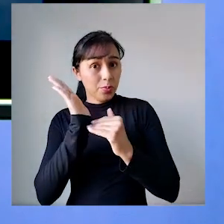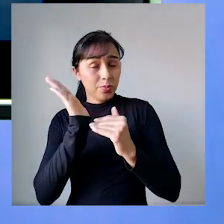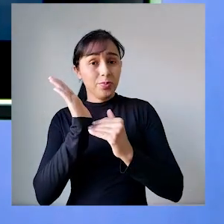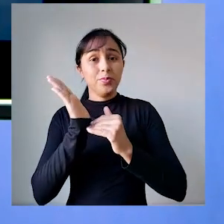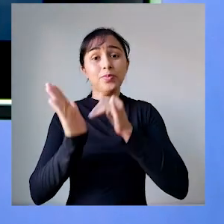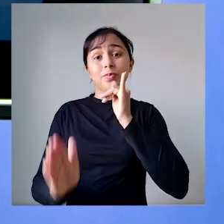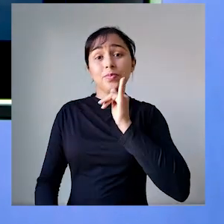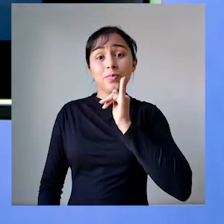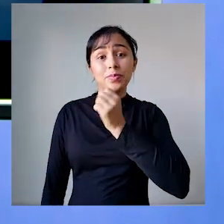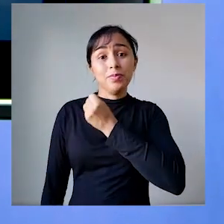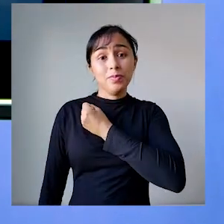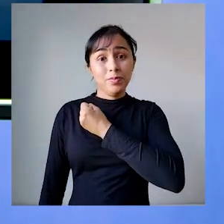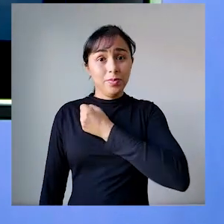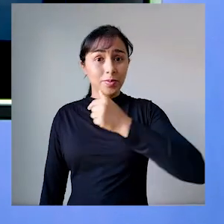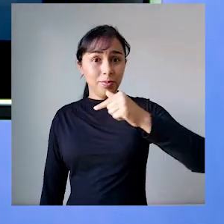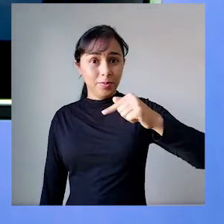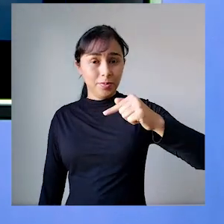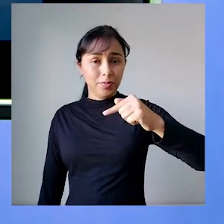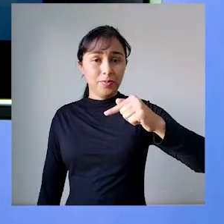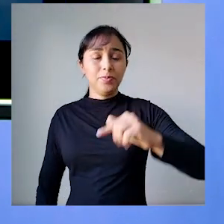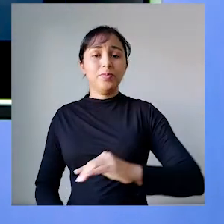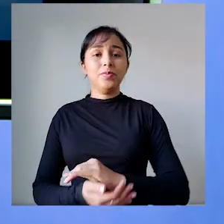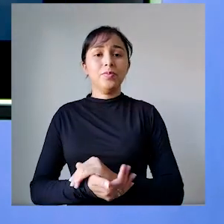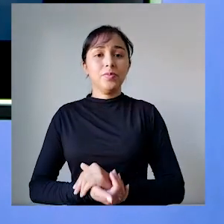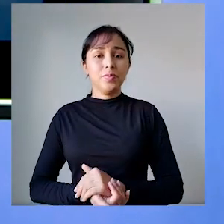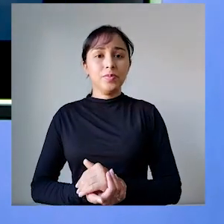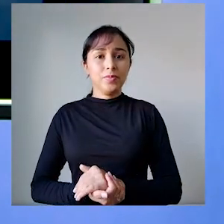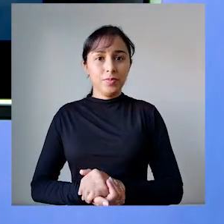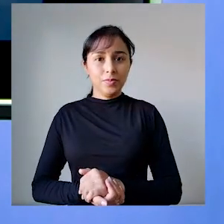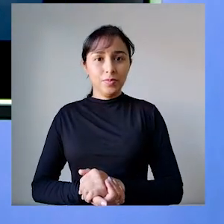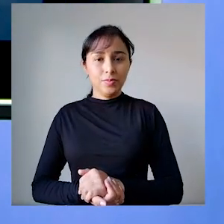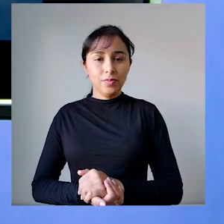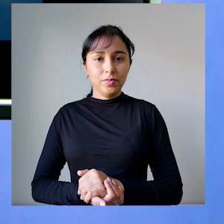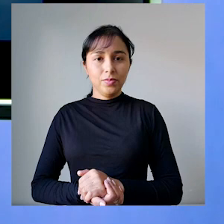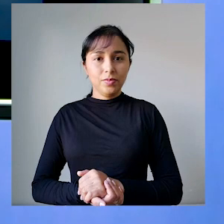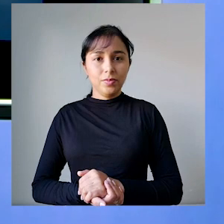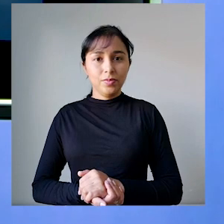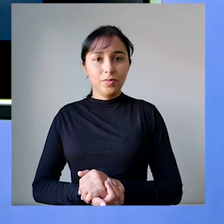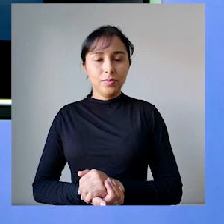E para finalizar, a gente vai fazer aqui o exemplo de número 7.